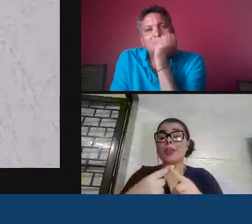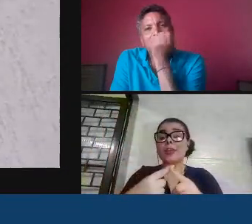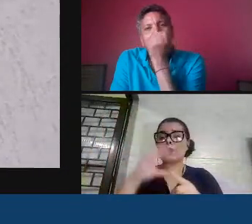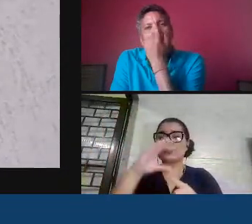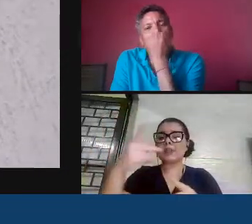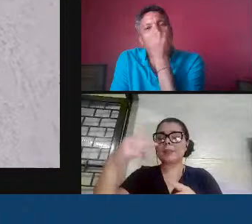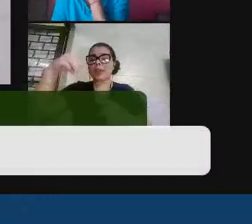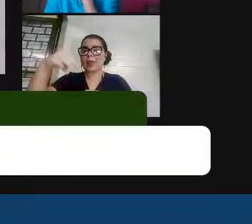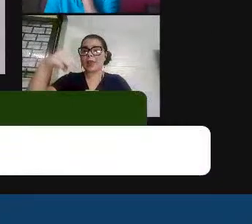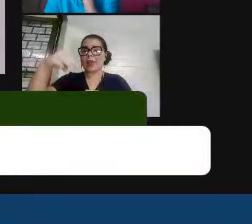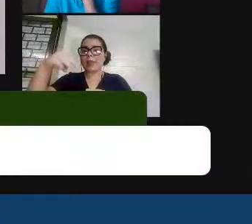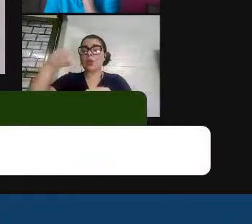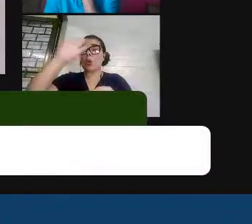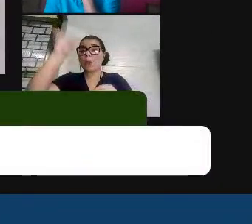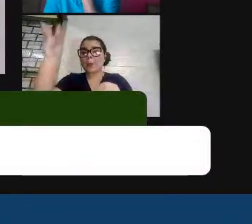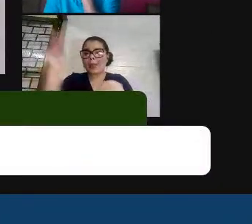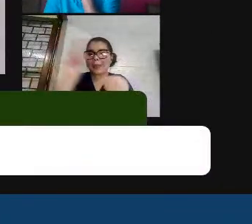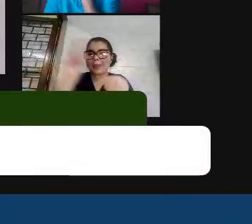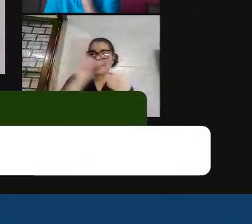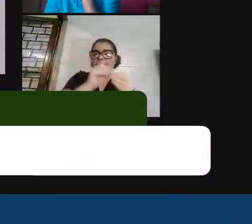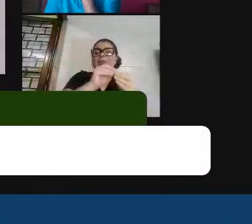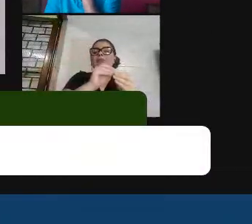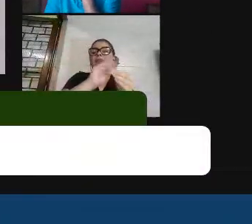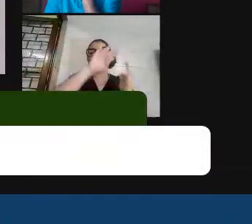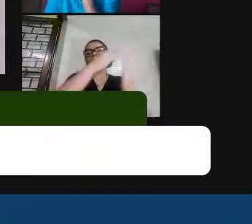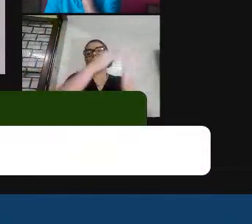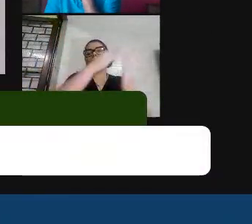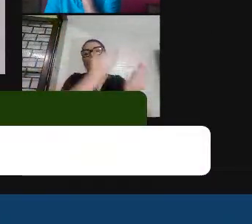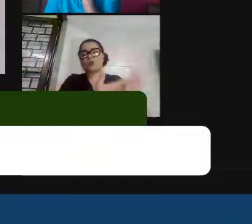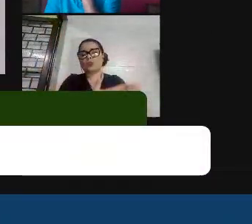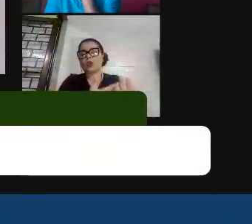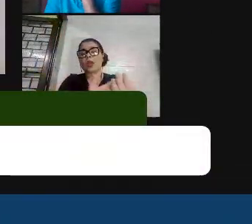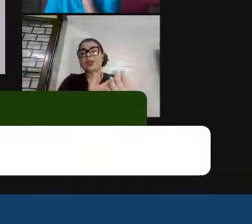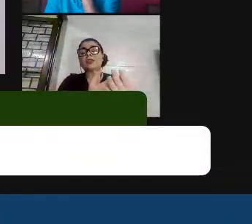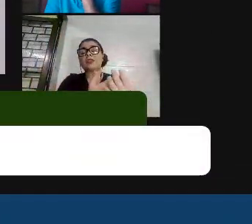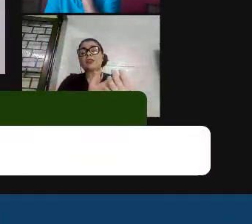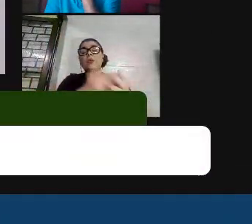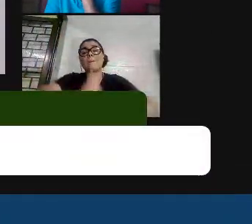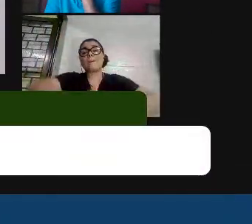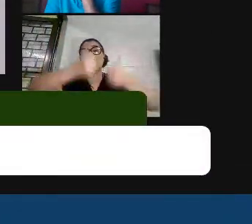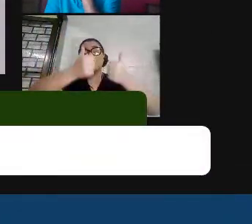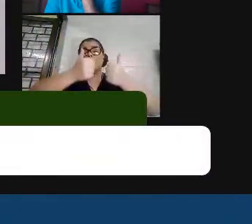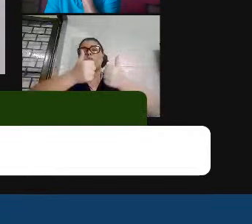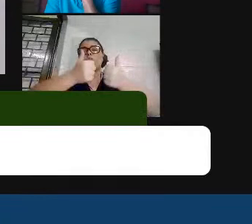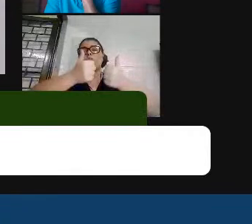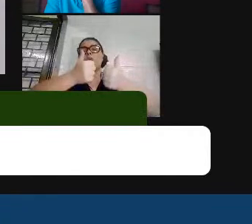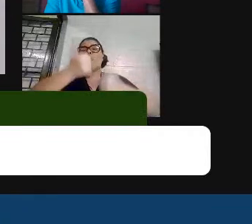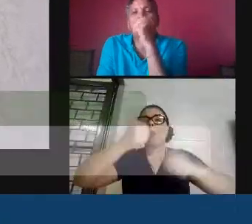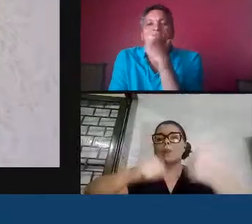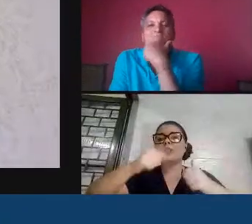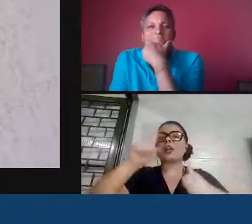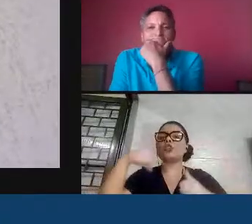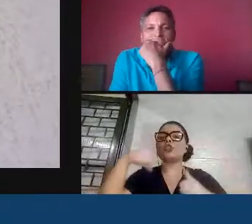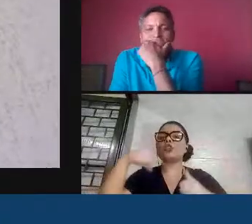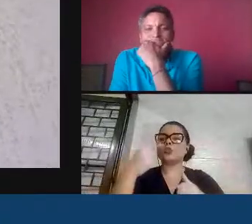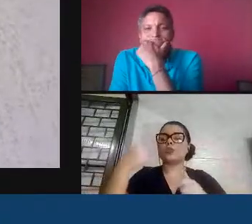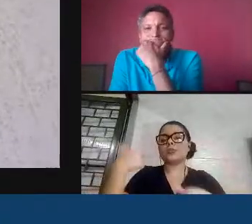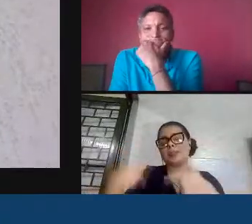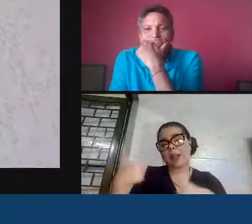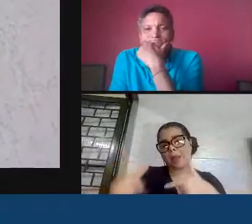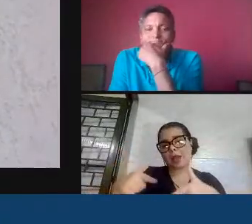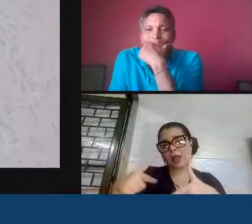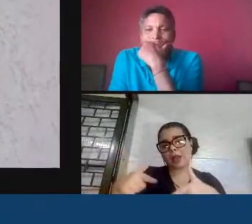universo escolar. Então, isso melhorou a qualidade do nosso trabalho. Os alunos que